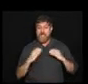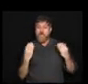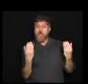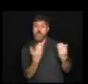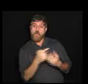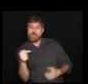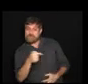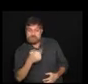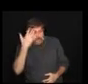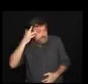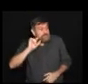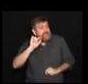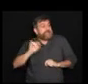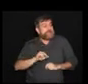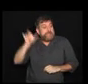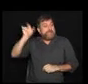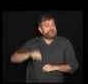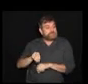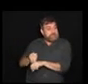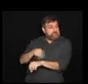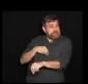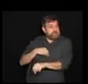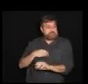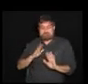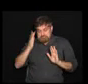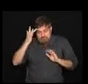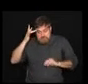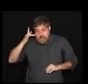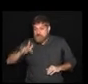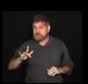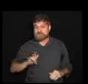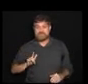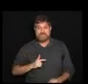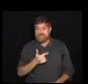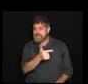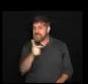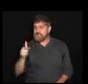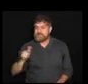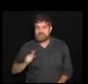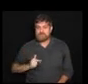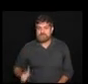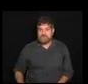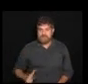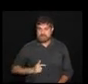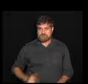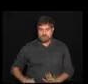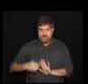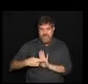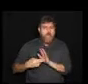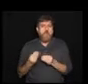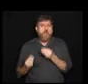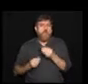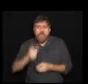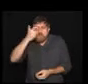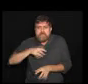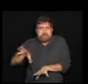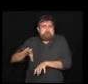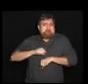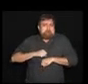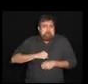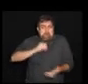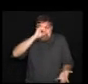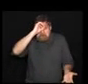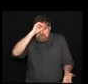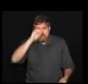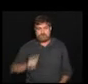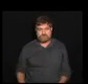eu não sei mais de quem que eu peguei o vírus. Eu não tenho mais a cadeia de transmissão bem estabelecida. Pode ir.